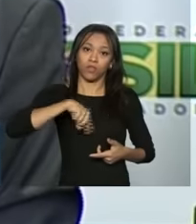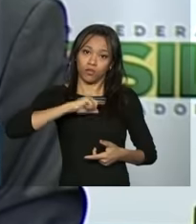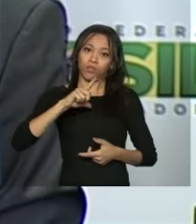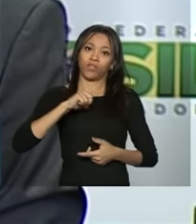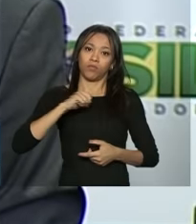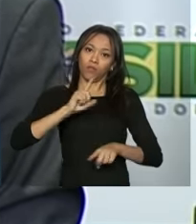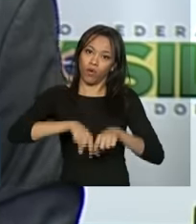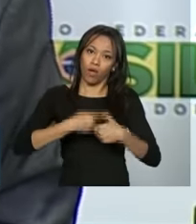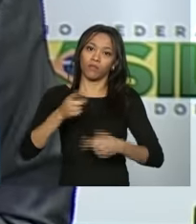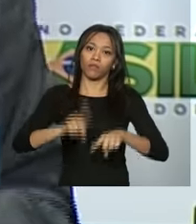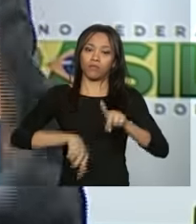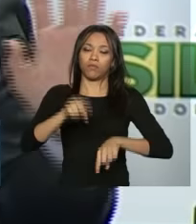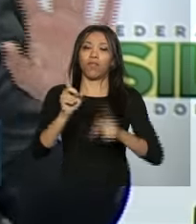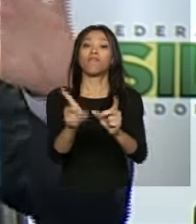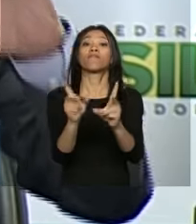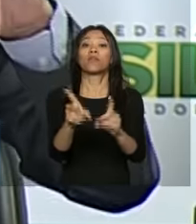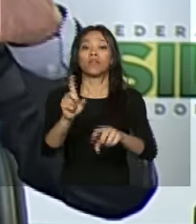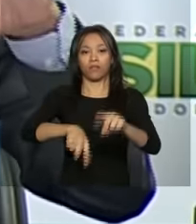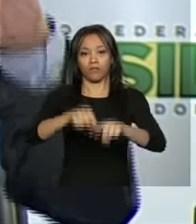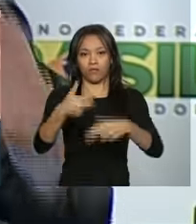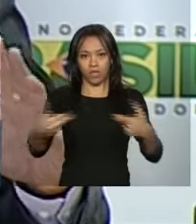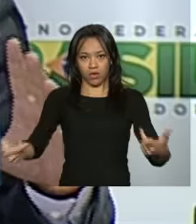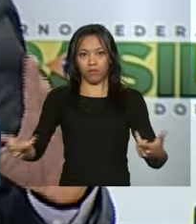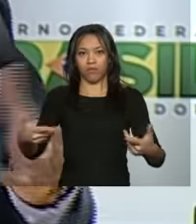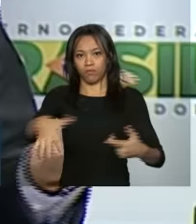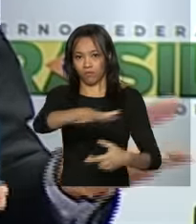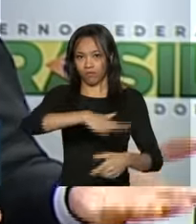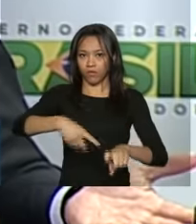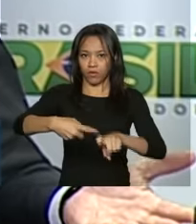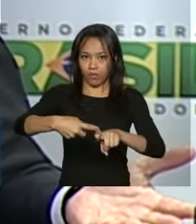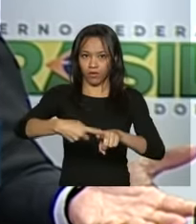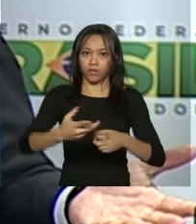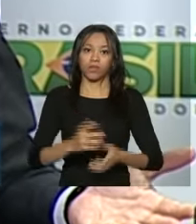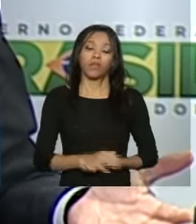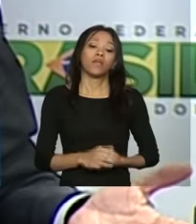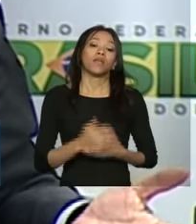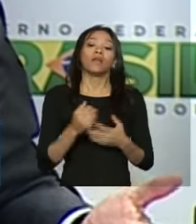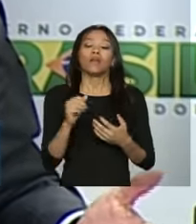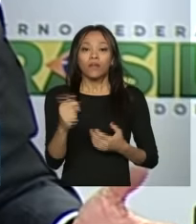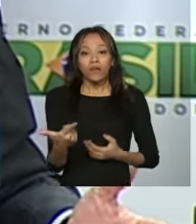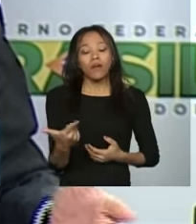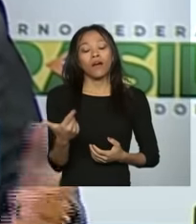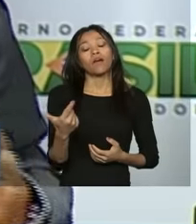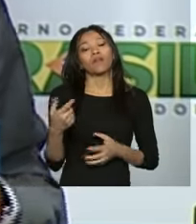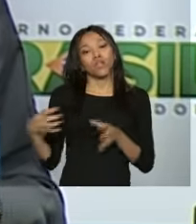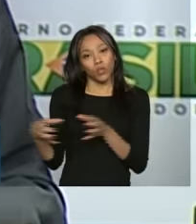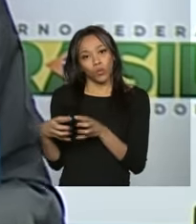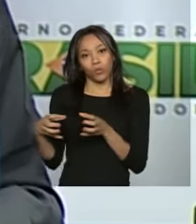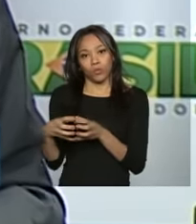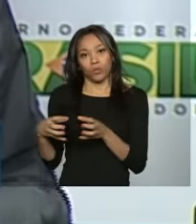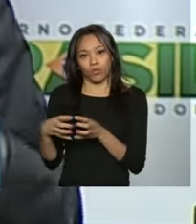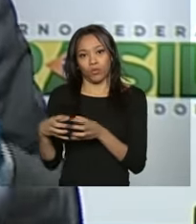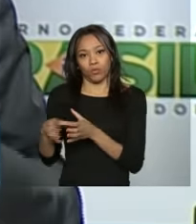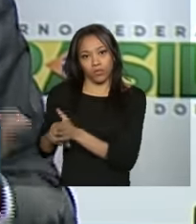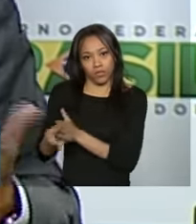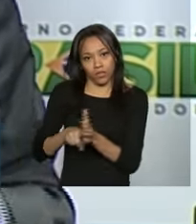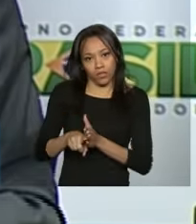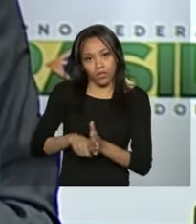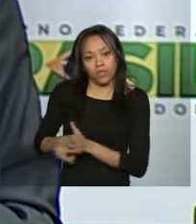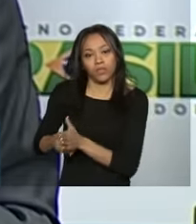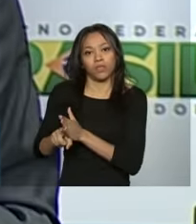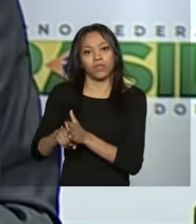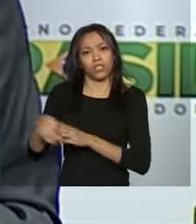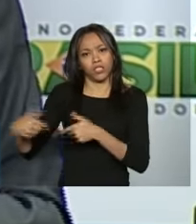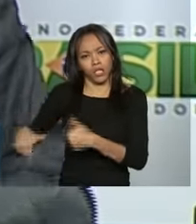aos produtos próximo então este em síntese claro que no documento do grupo de trabalho ncional esses esses dados estão muito mais